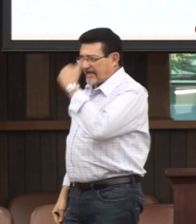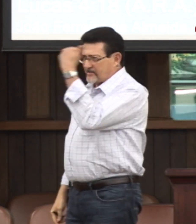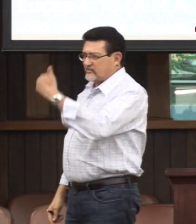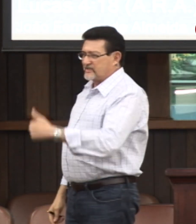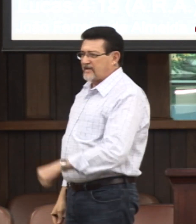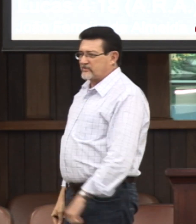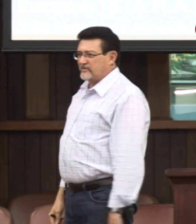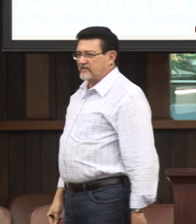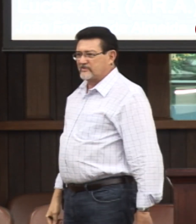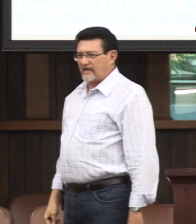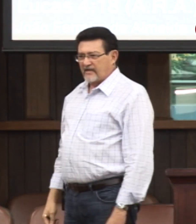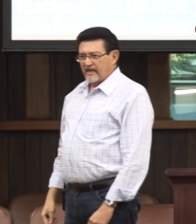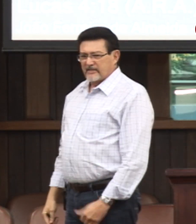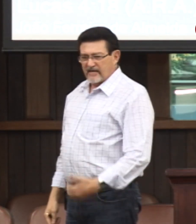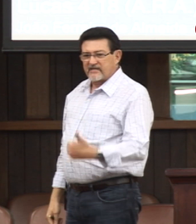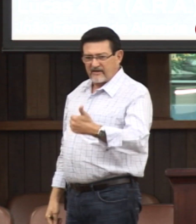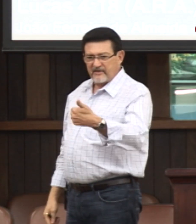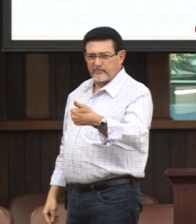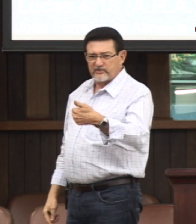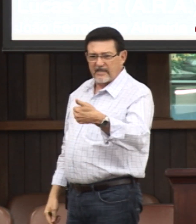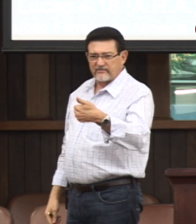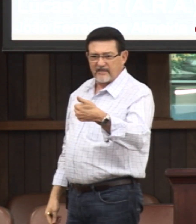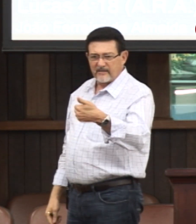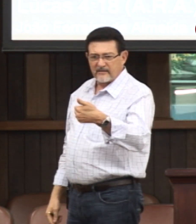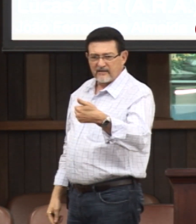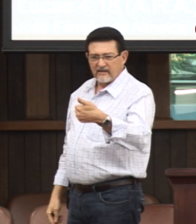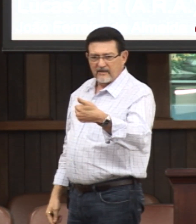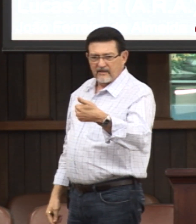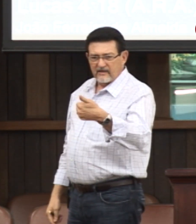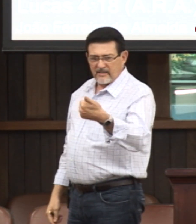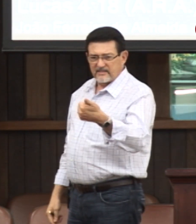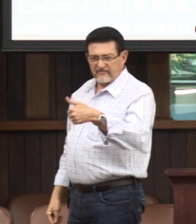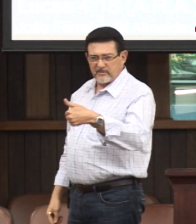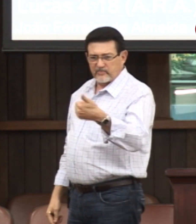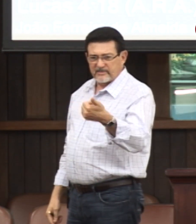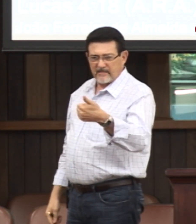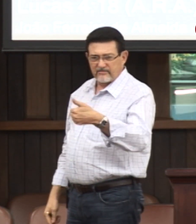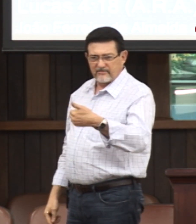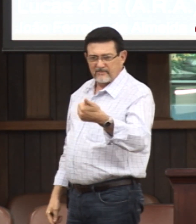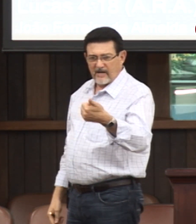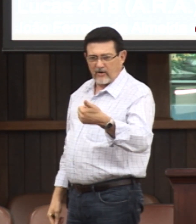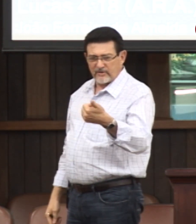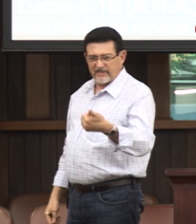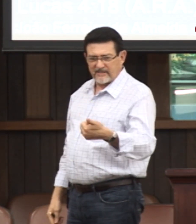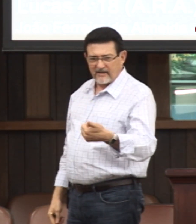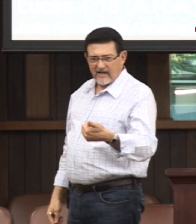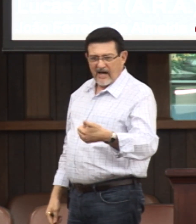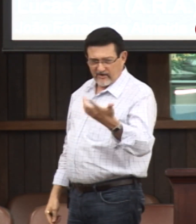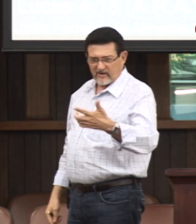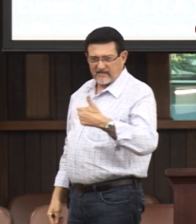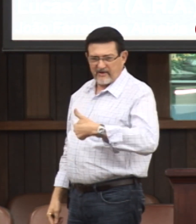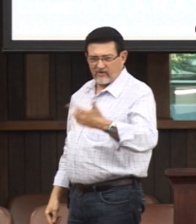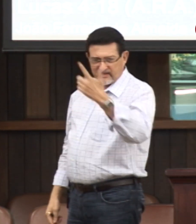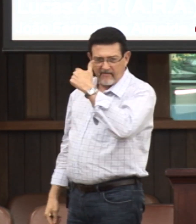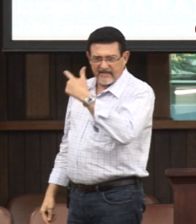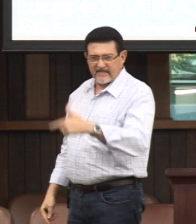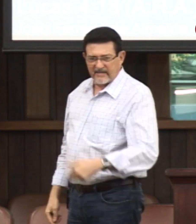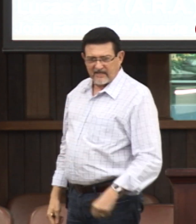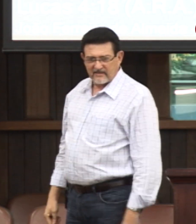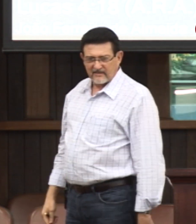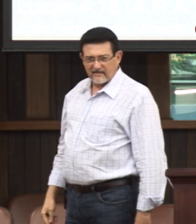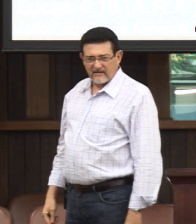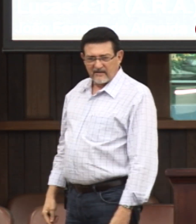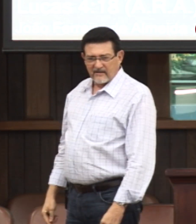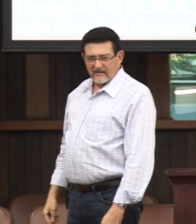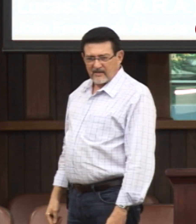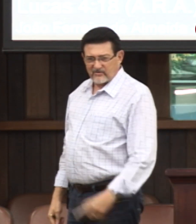é bem verdade que nos Estados Unidos chega a ser 20% né 15 a 20% a gorjeta a nossa menor que